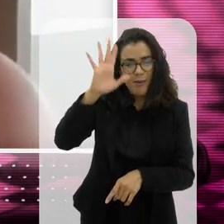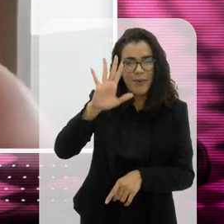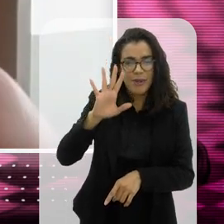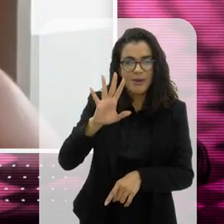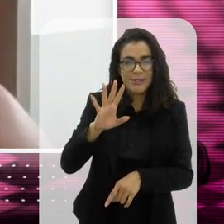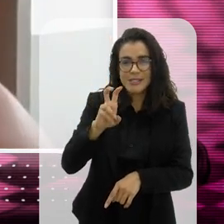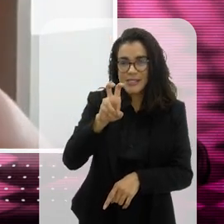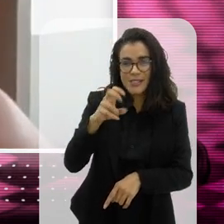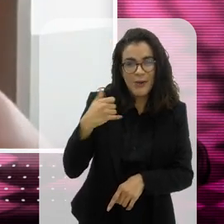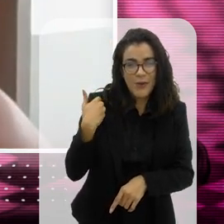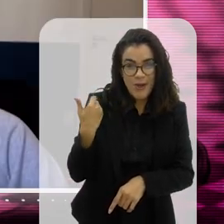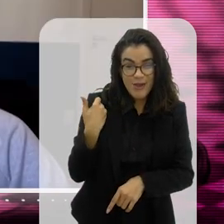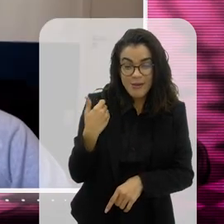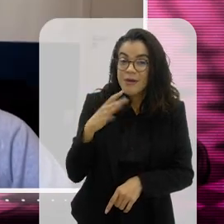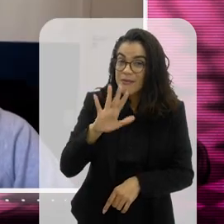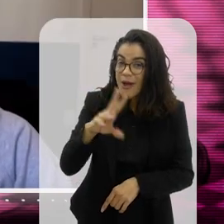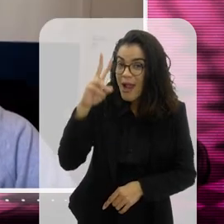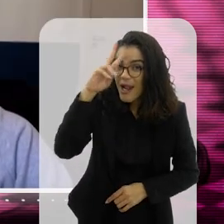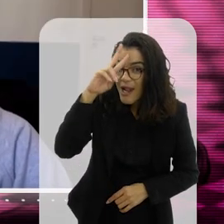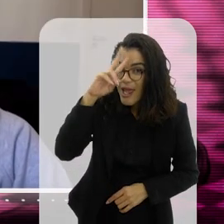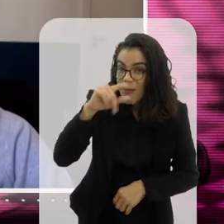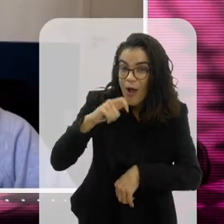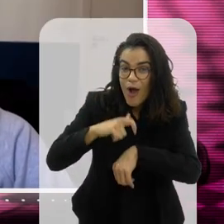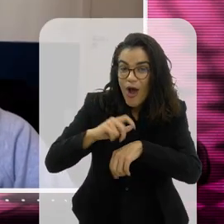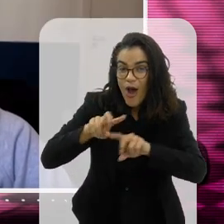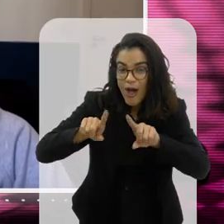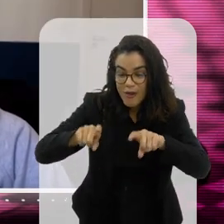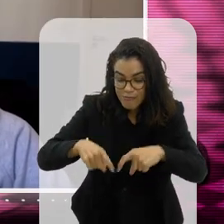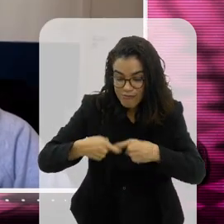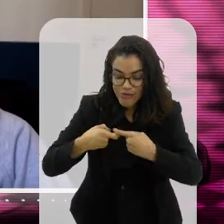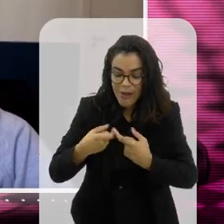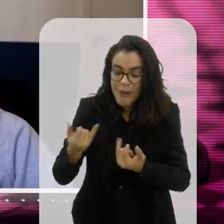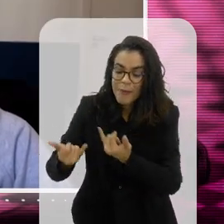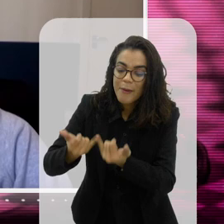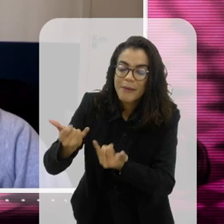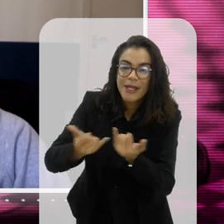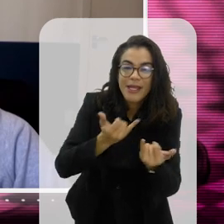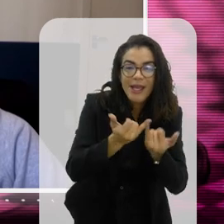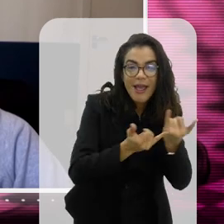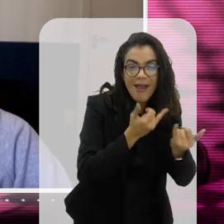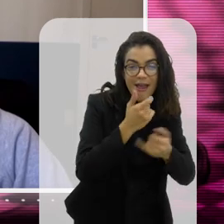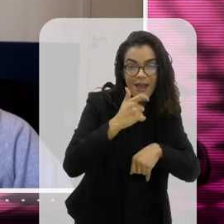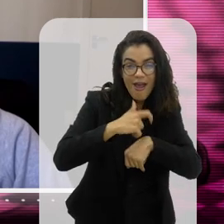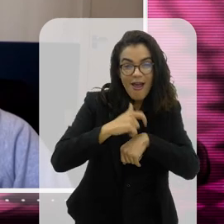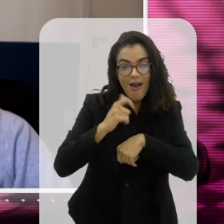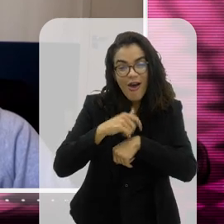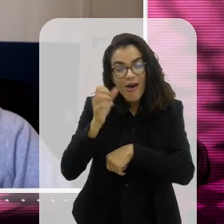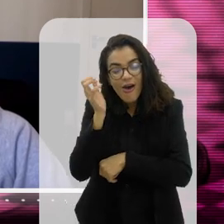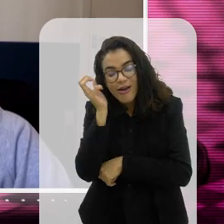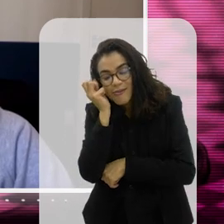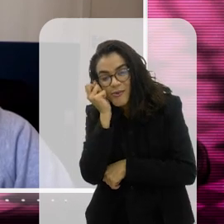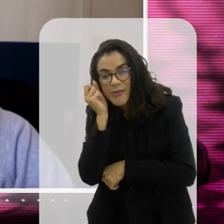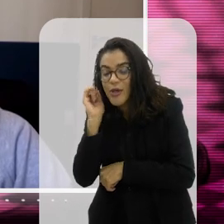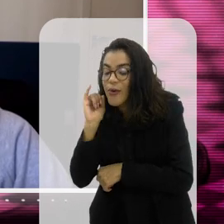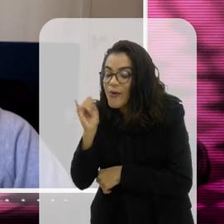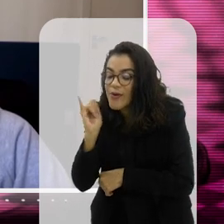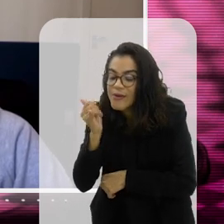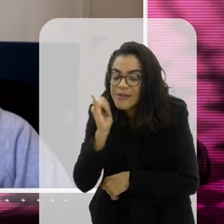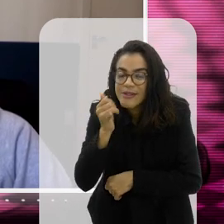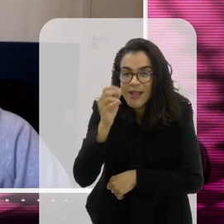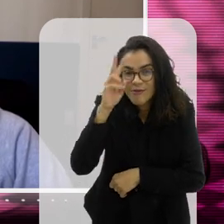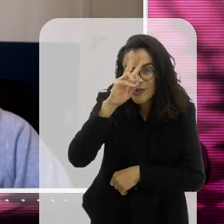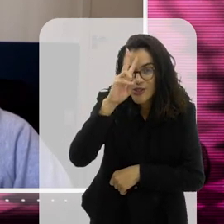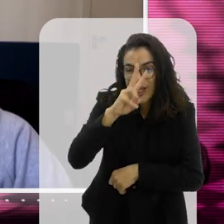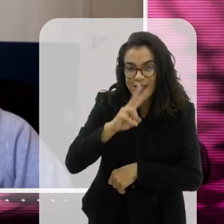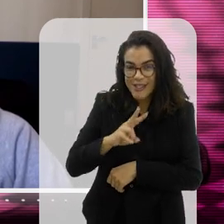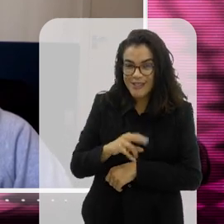elas tinham 5 anos de idade. Mas elas Poxa. lembram da hora que eu sentava no chão para brincar, da hora que eu ia botar para dormir, que eu contava